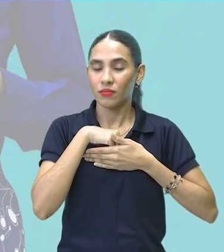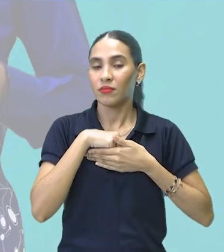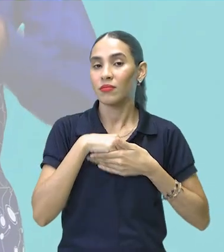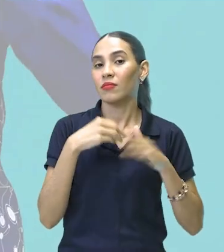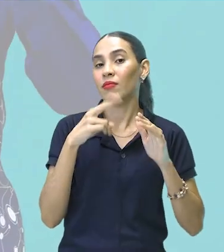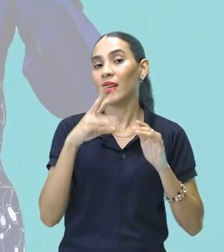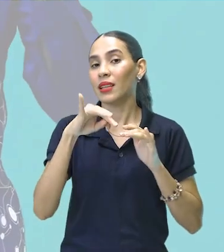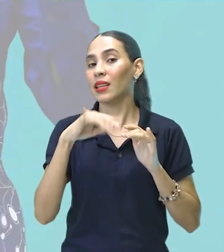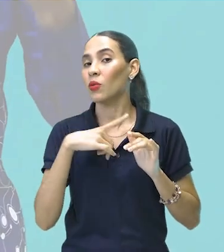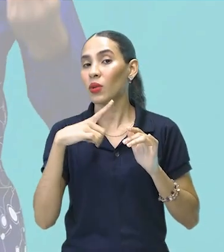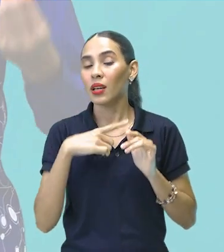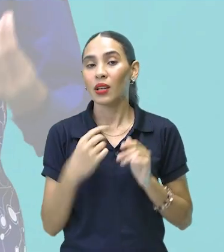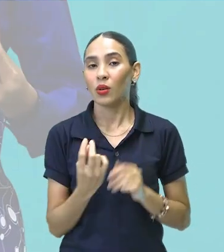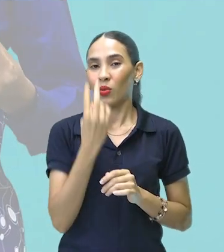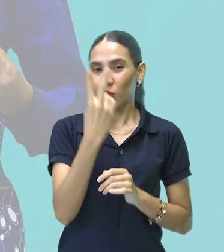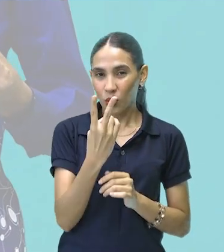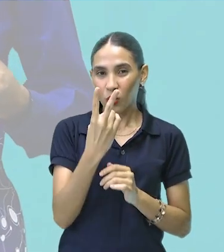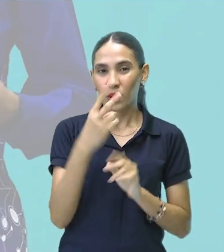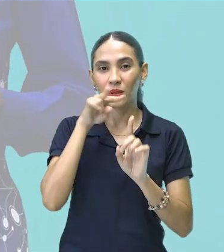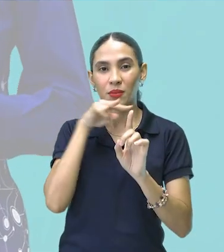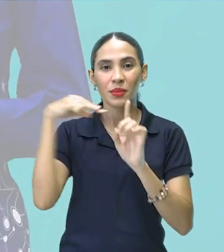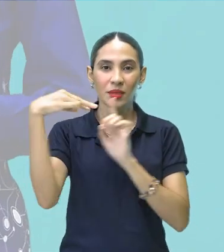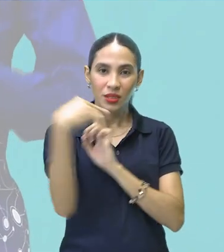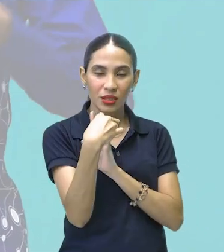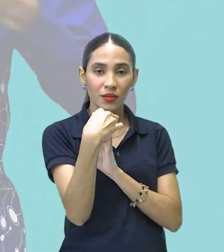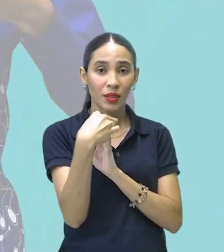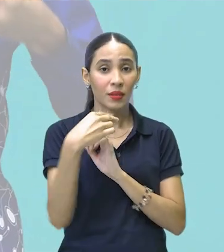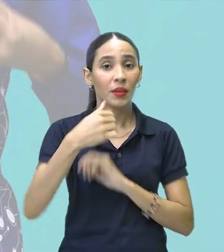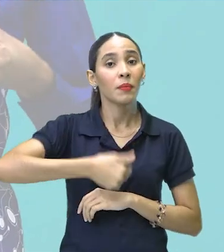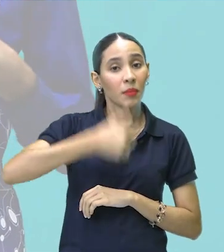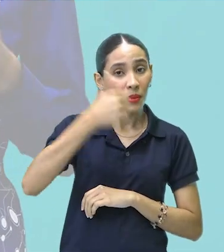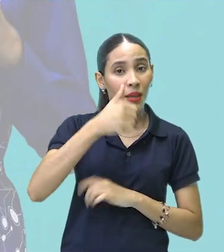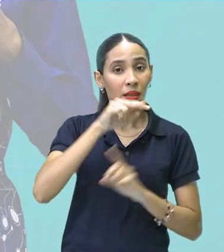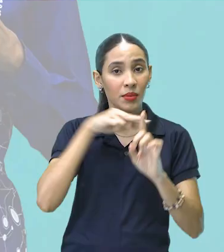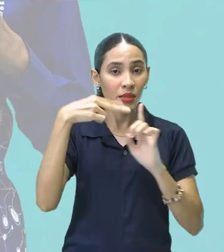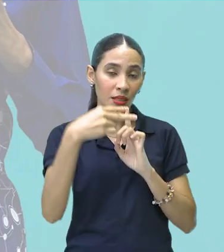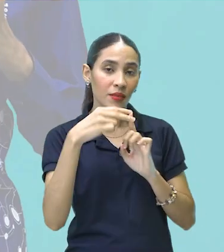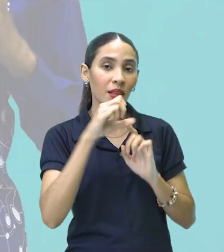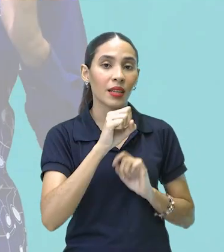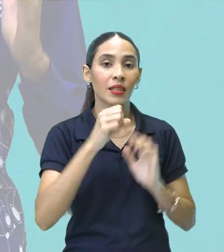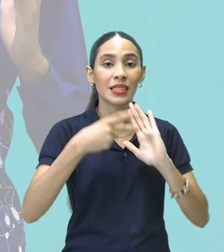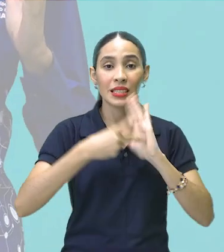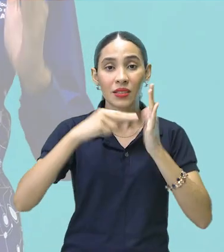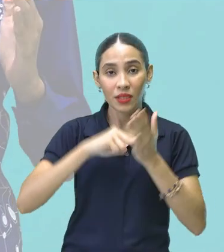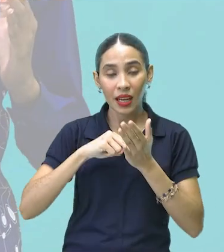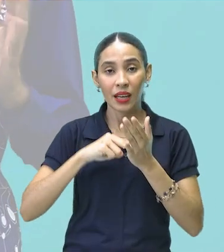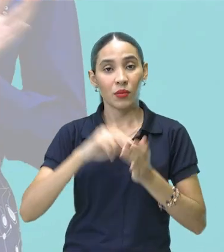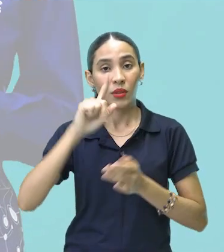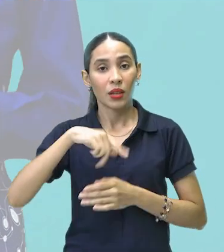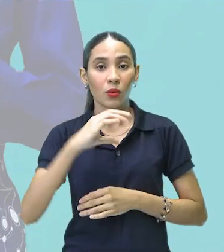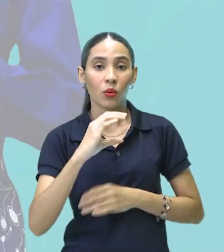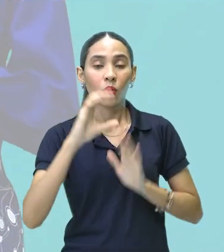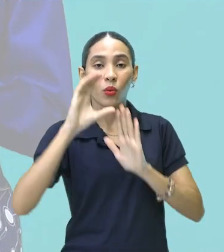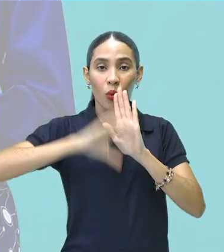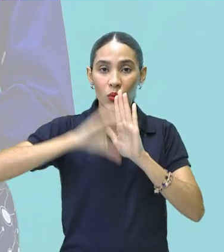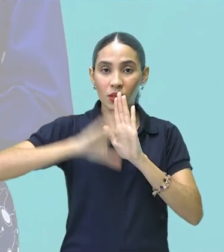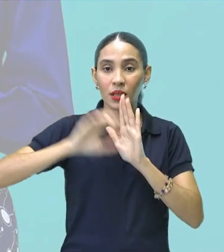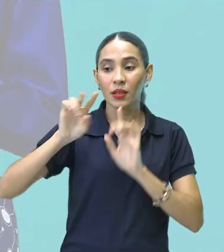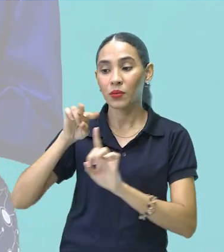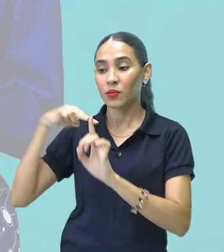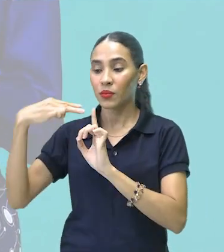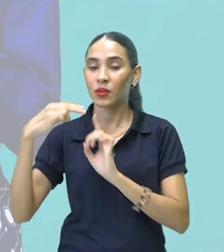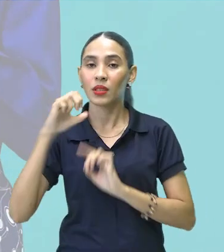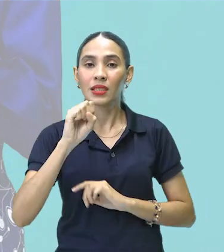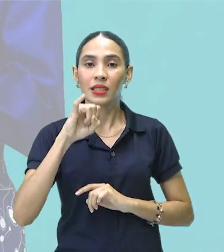vamos ter duas perspectivas, o do significado, que seria o conceito, e o do